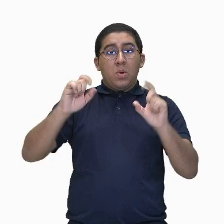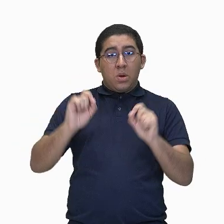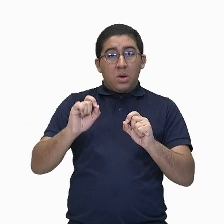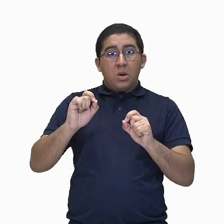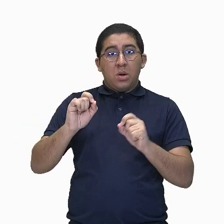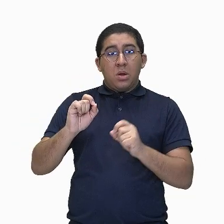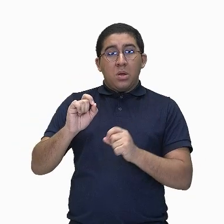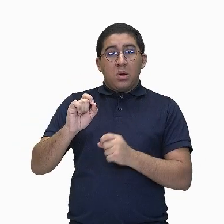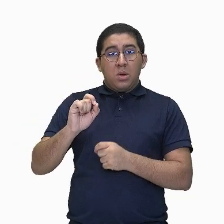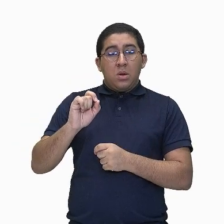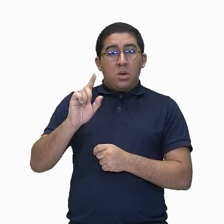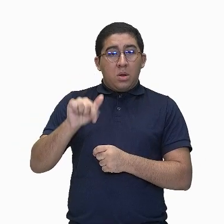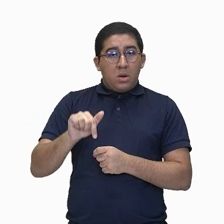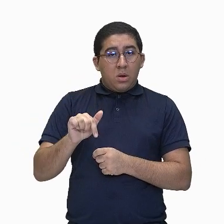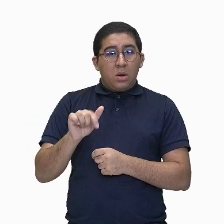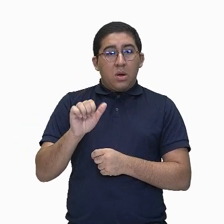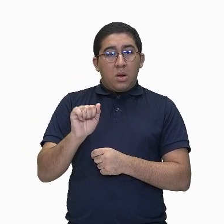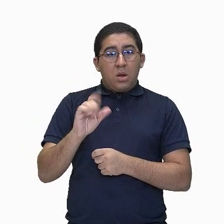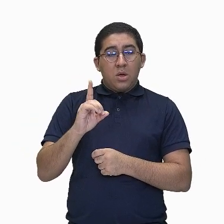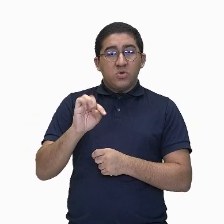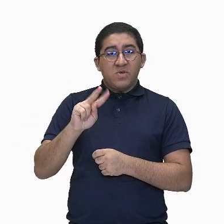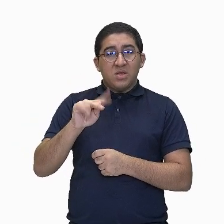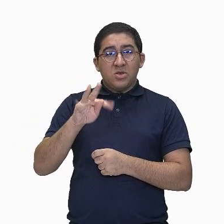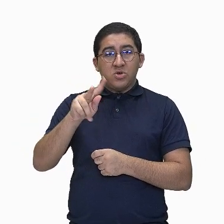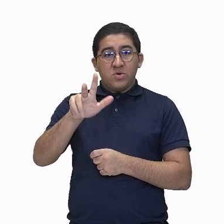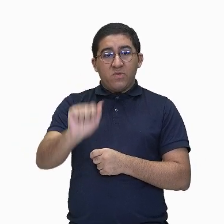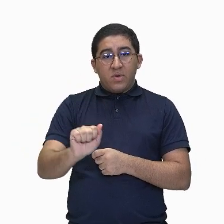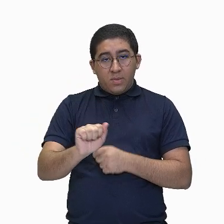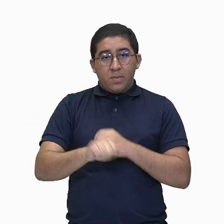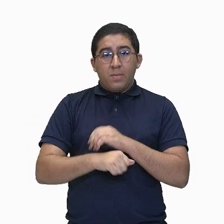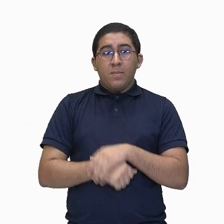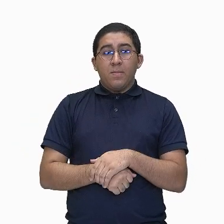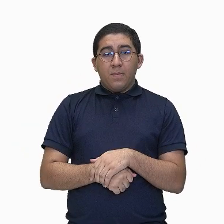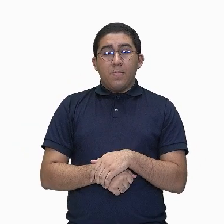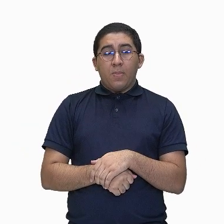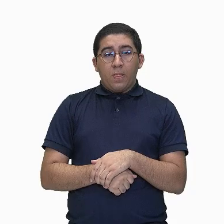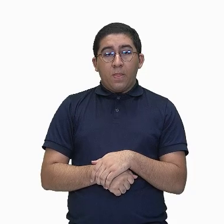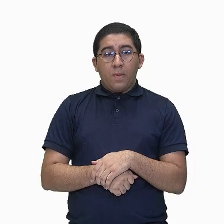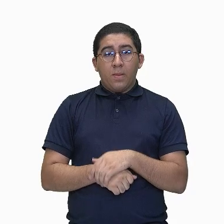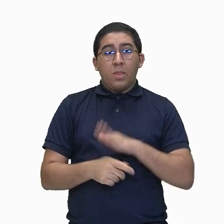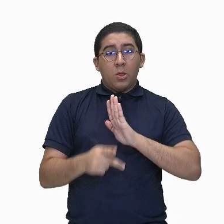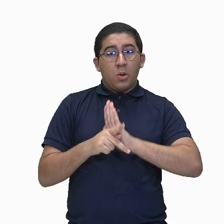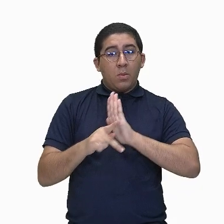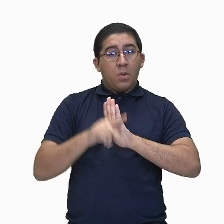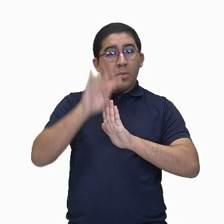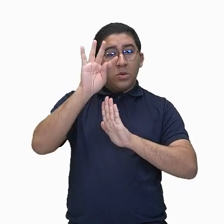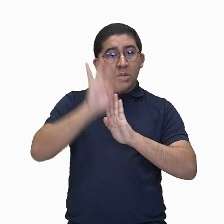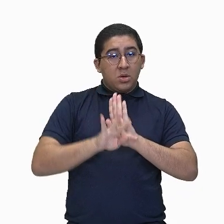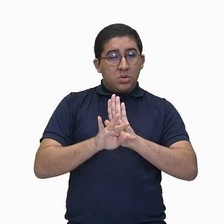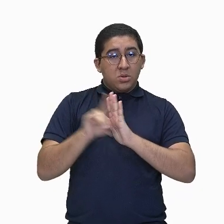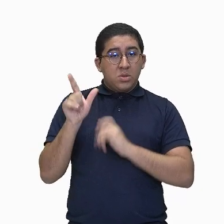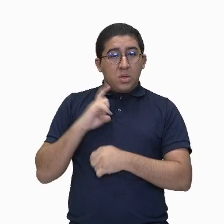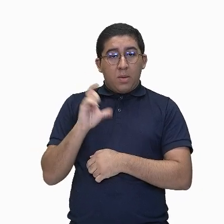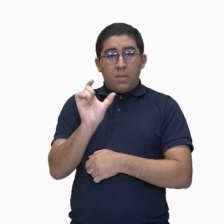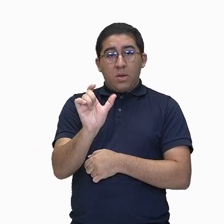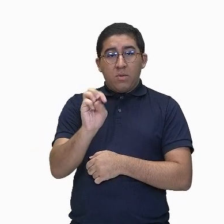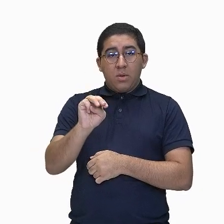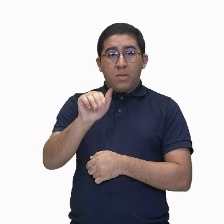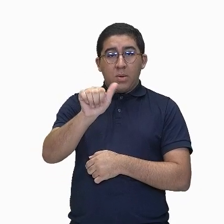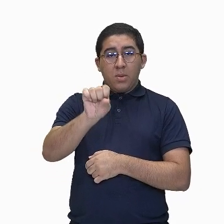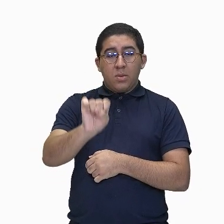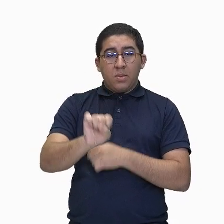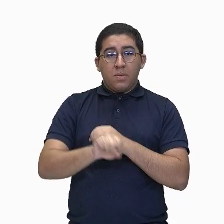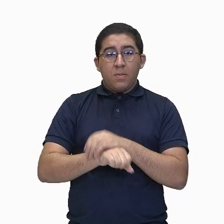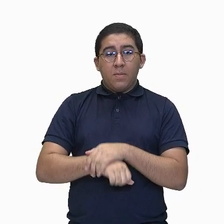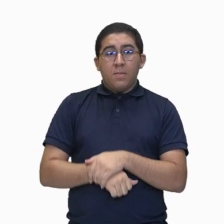adversativa caracterizada pela conjunção mais, marcada no texto pela conjunção mas.